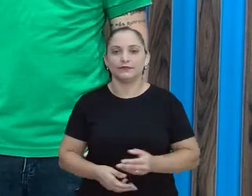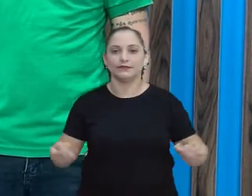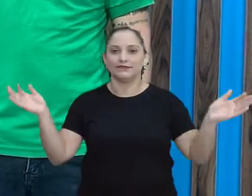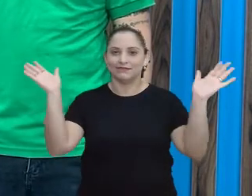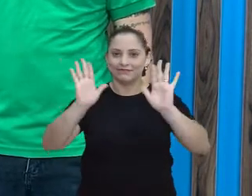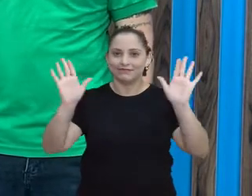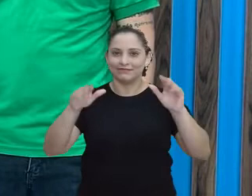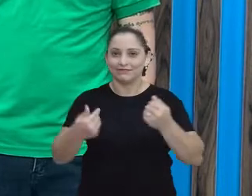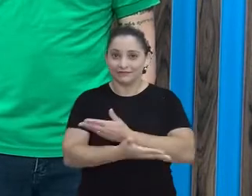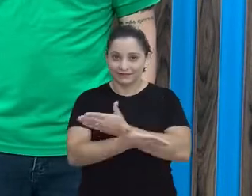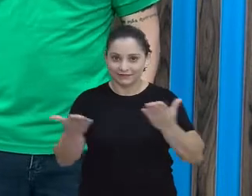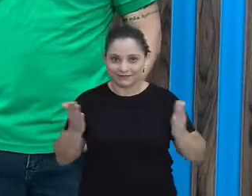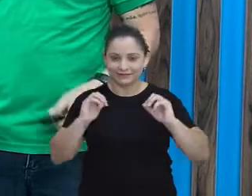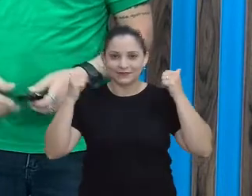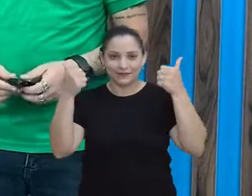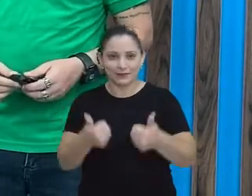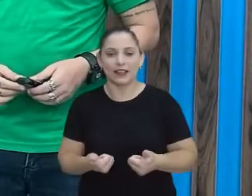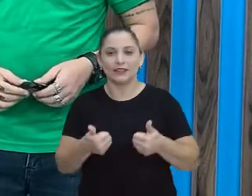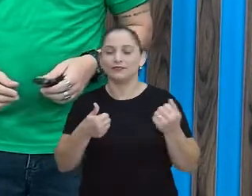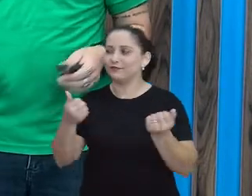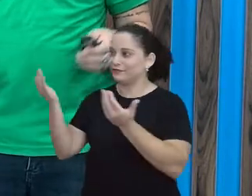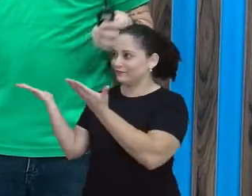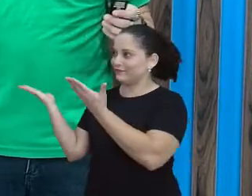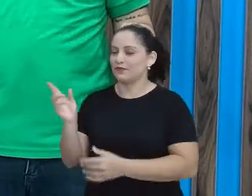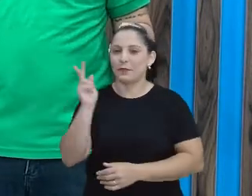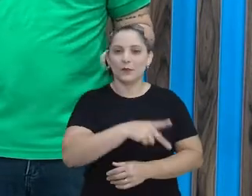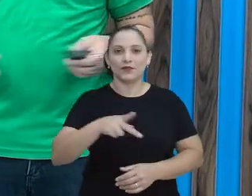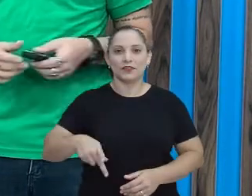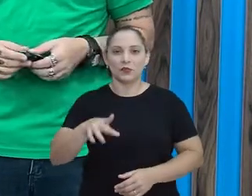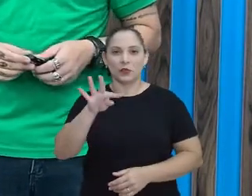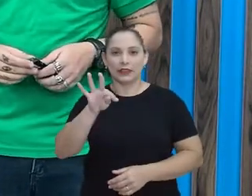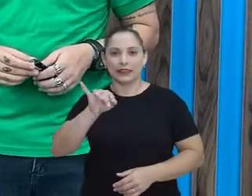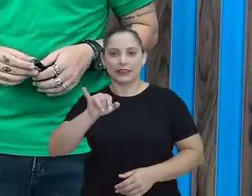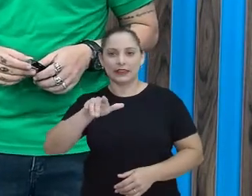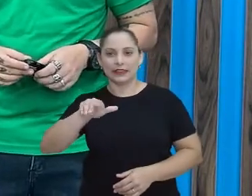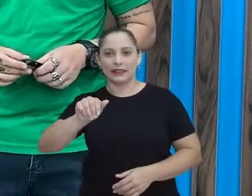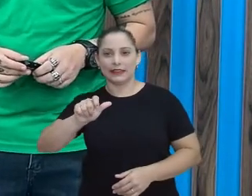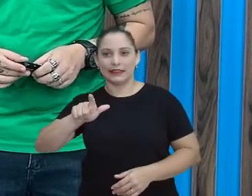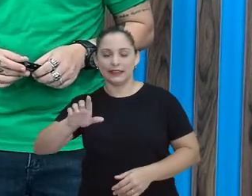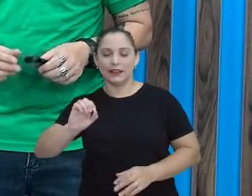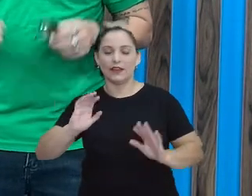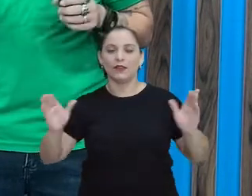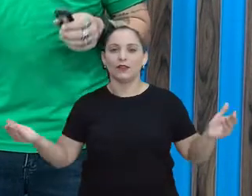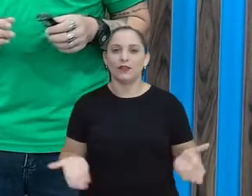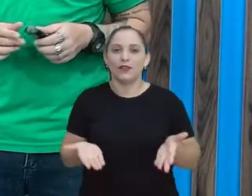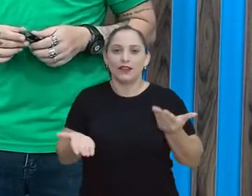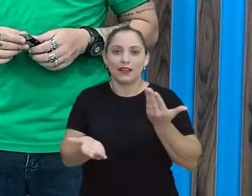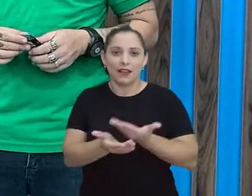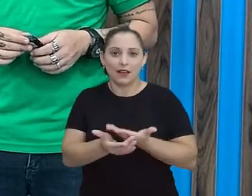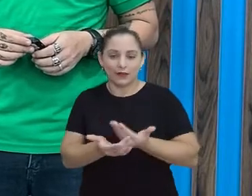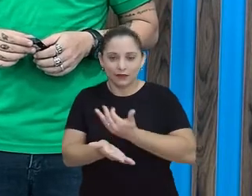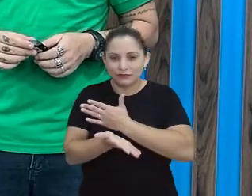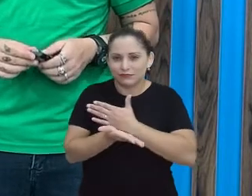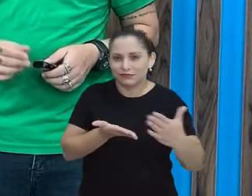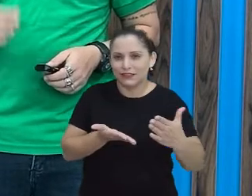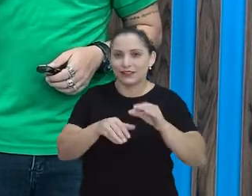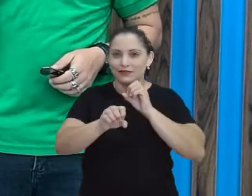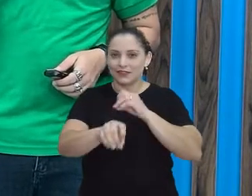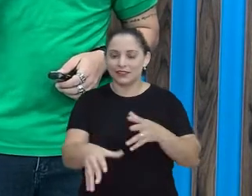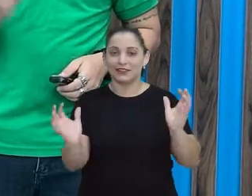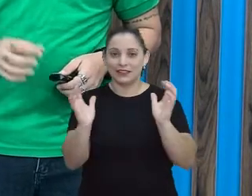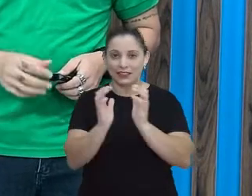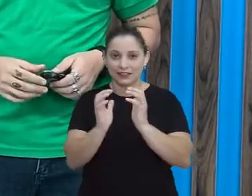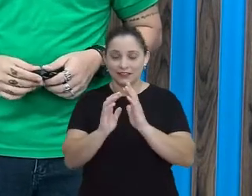Olá pessoal, tudo bem? Eu me chamo professor Tiago e estamos iniciando mais uma aula da Escola Municipal para Aulas Digitais do Recife. Uma